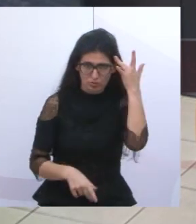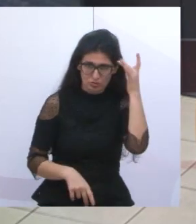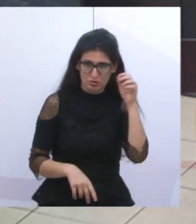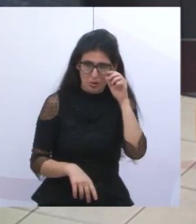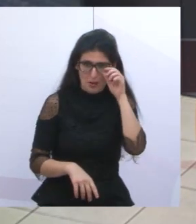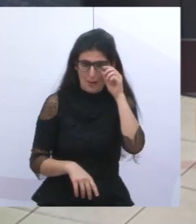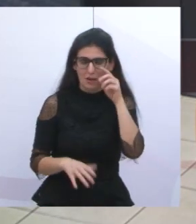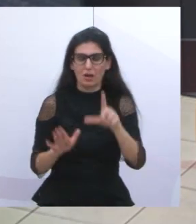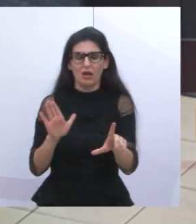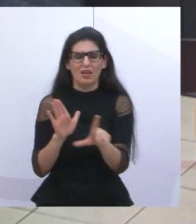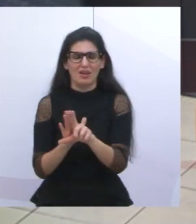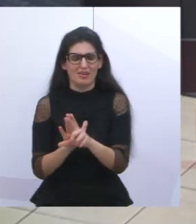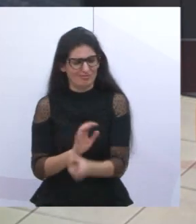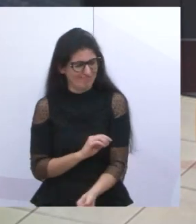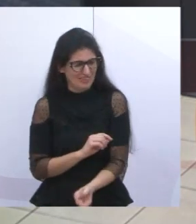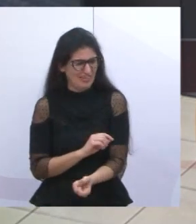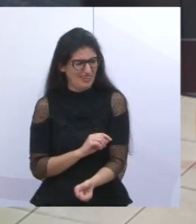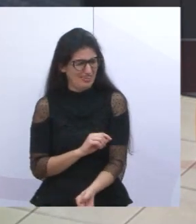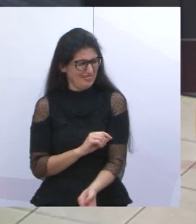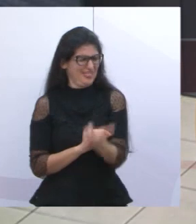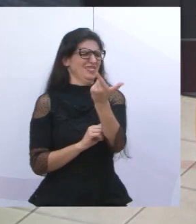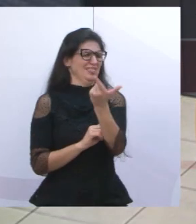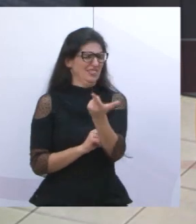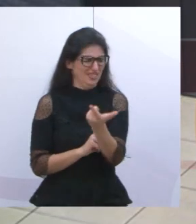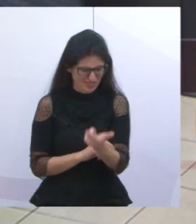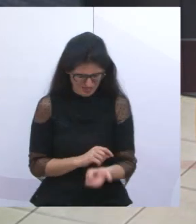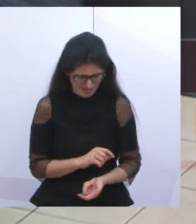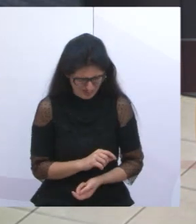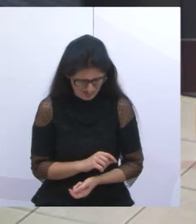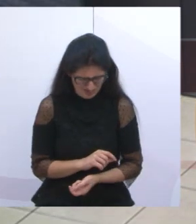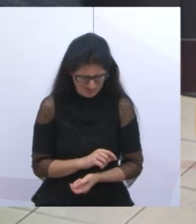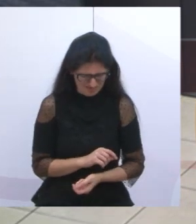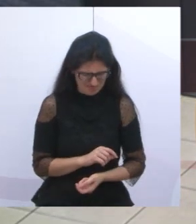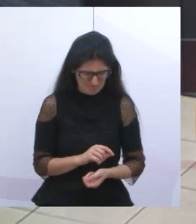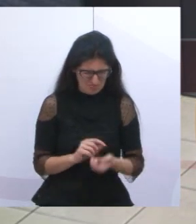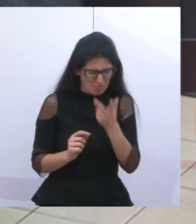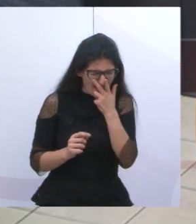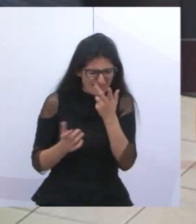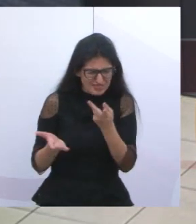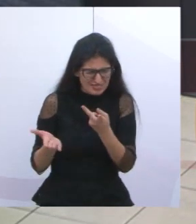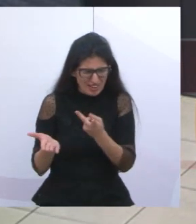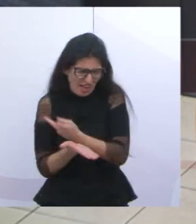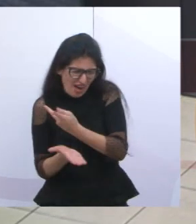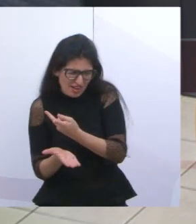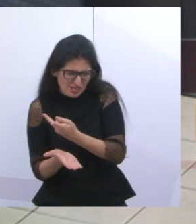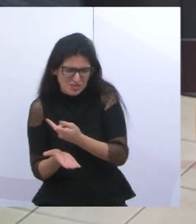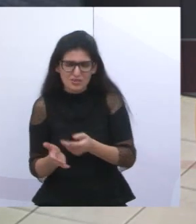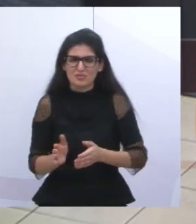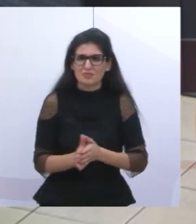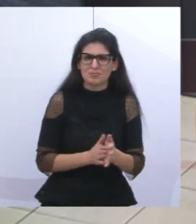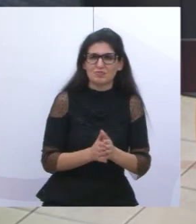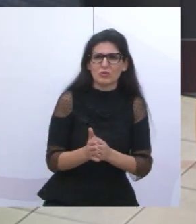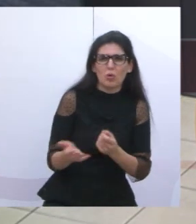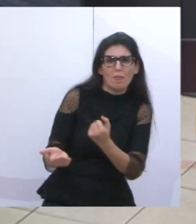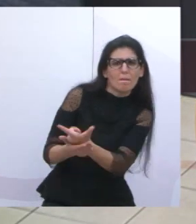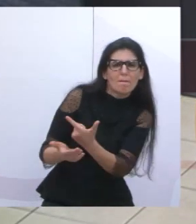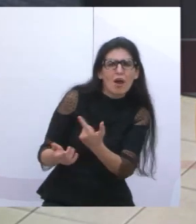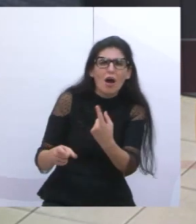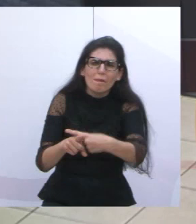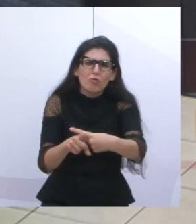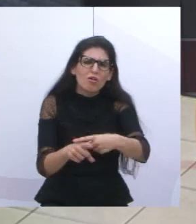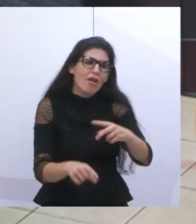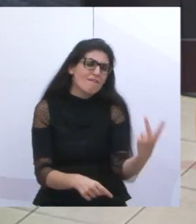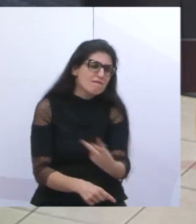essa lei é uma incoerência. O que acontece? Ela era cobrado porque se entendia que se valorizava o imóvel. Esse